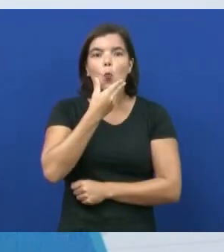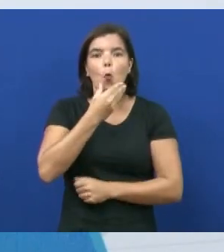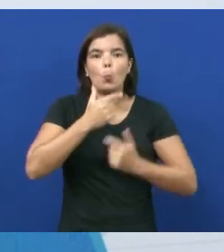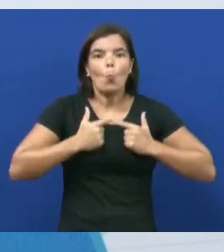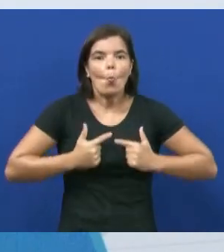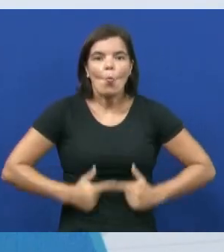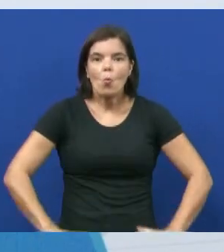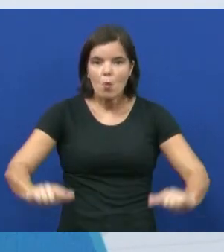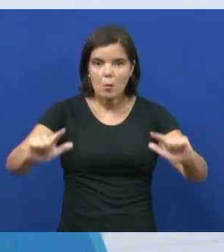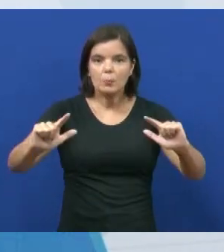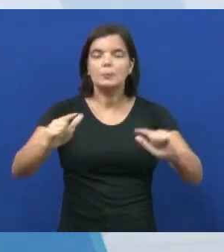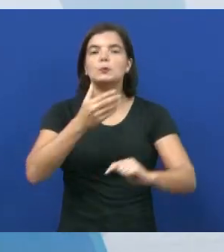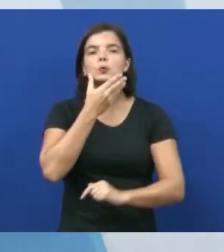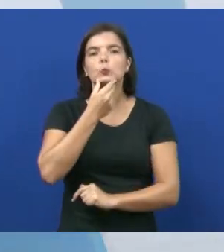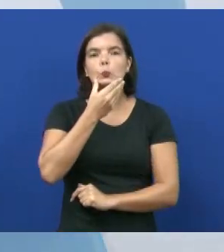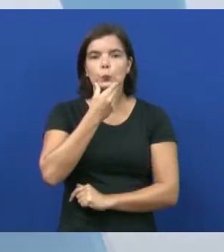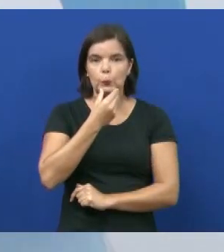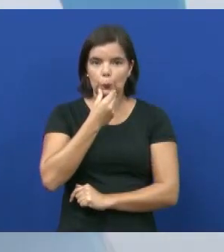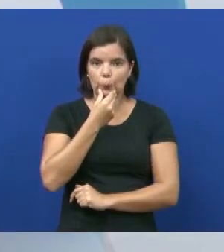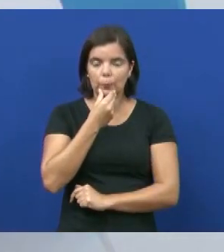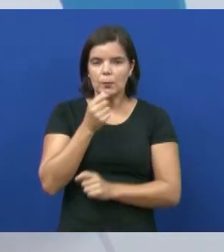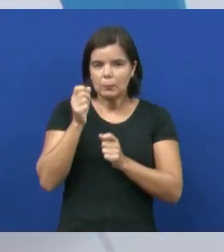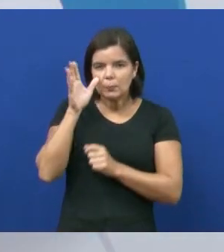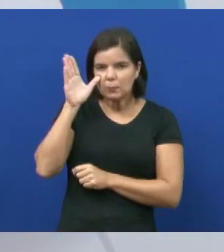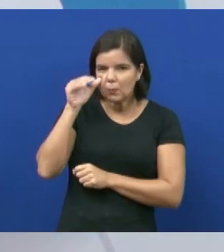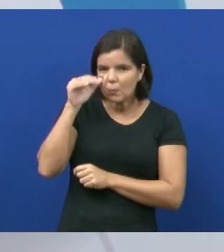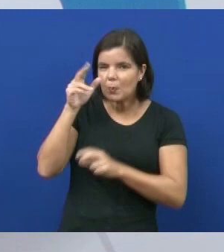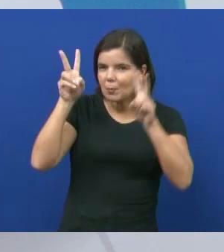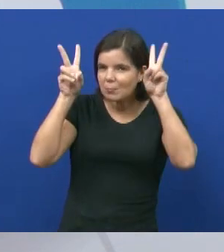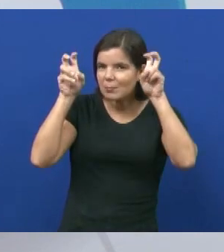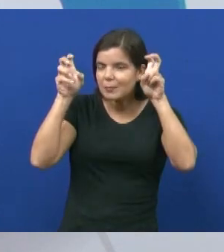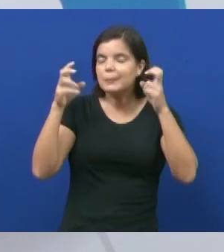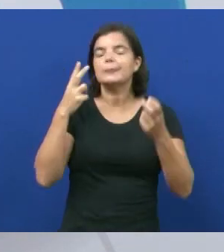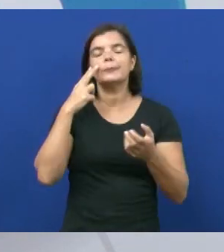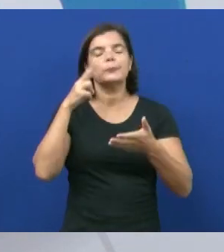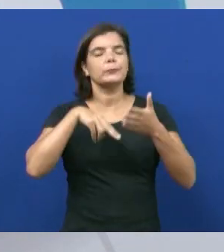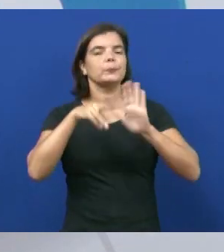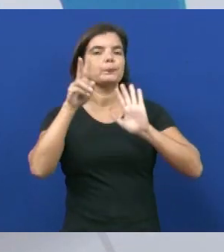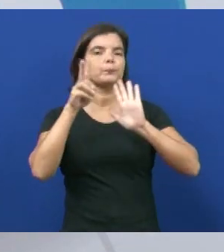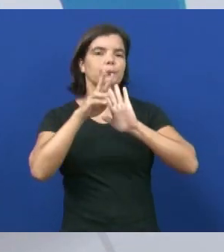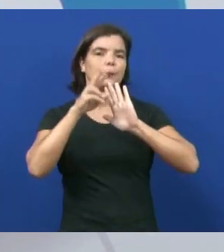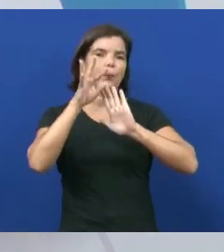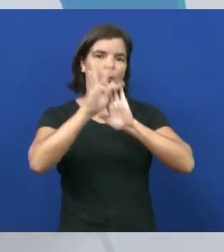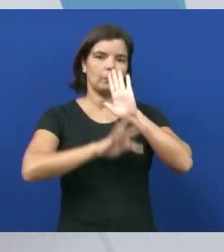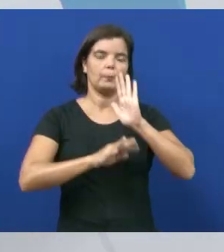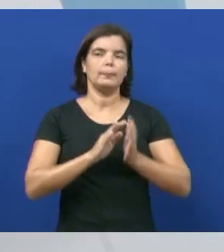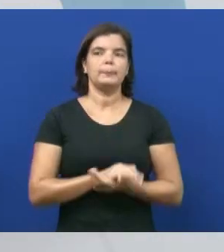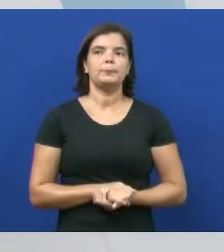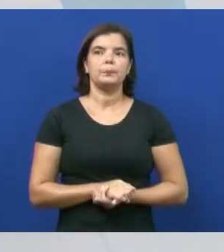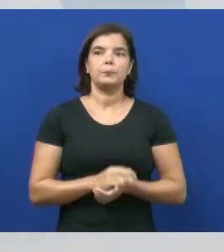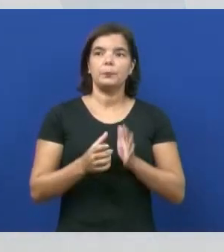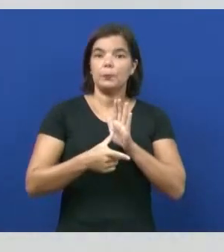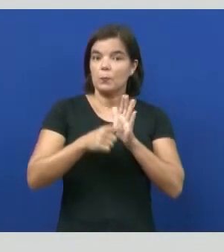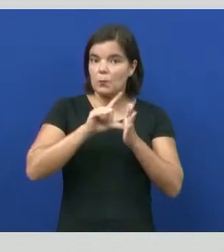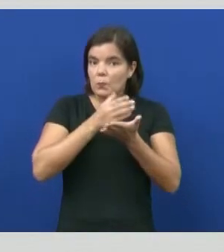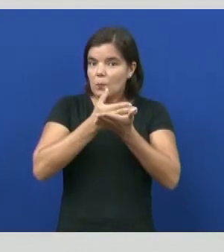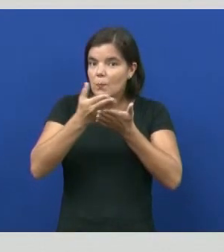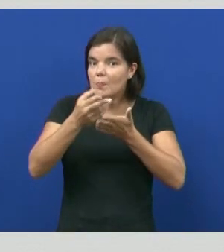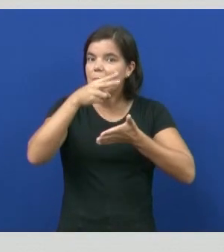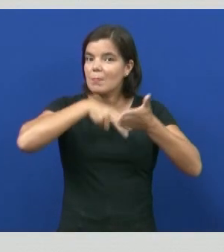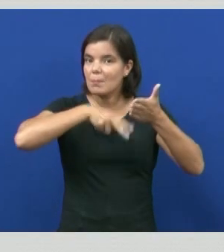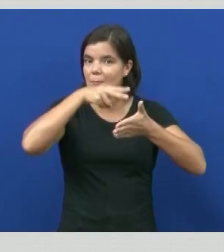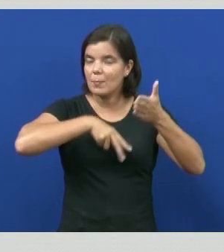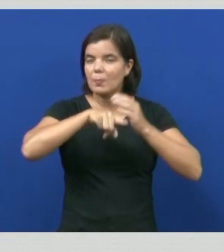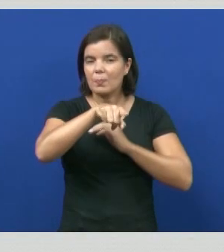Homem Nu, de Fernando Sabino. Ficou curioso com o título? Então me acompanhe na leitura. Antes de nós iniciarmos a